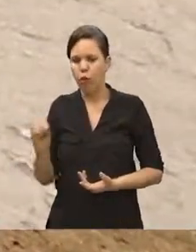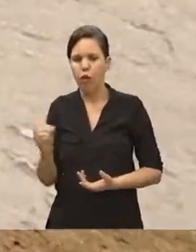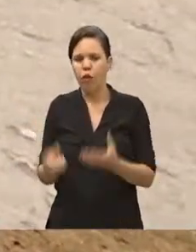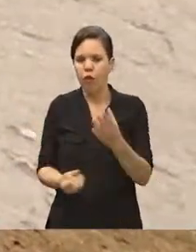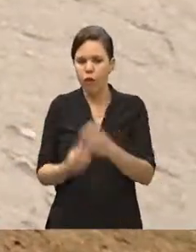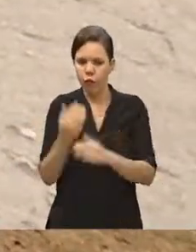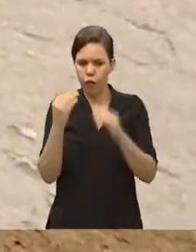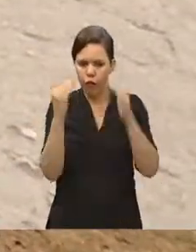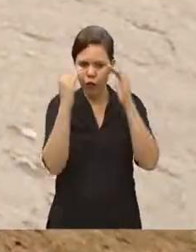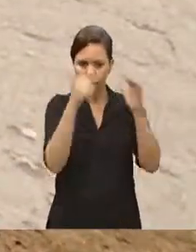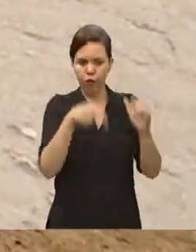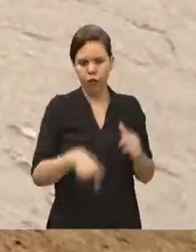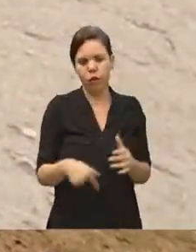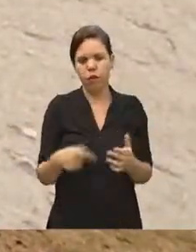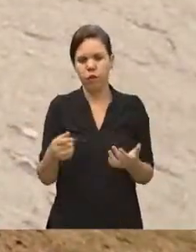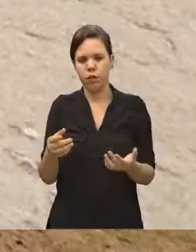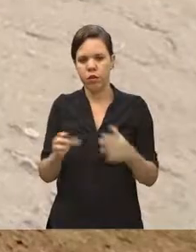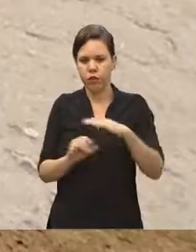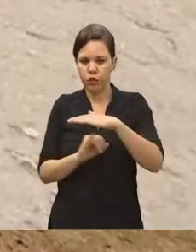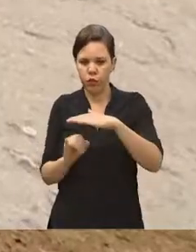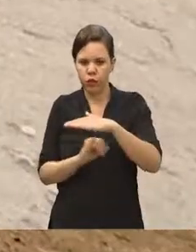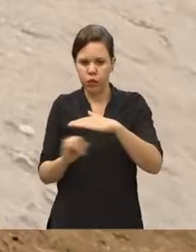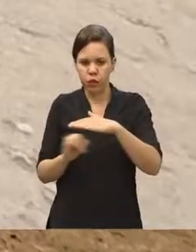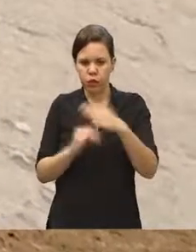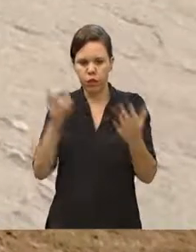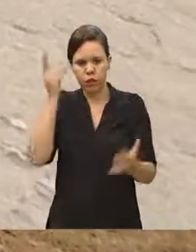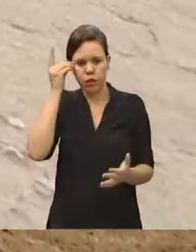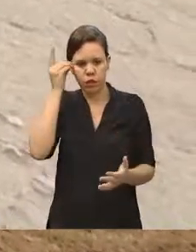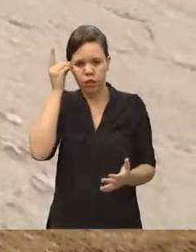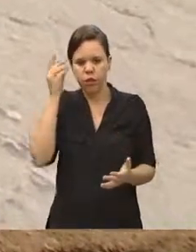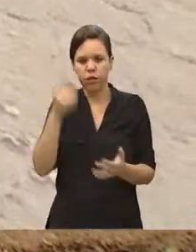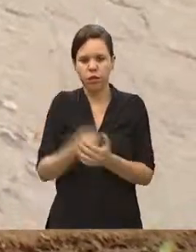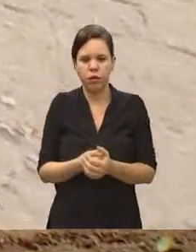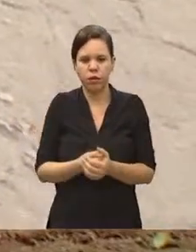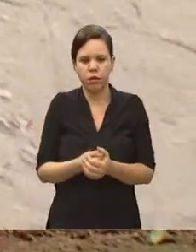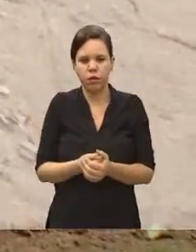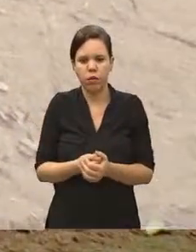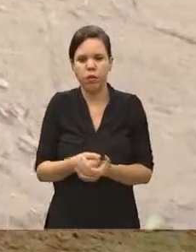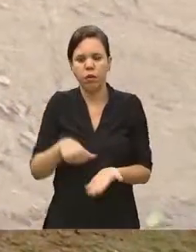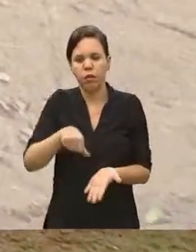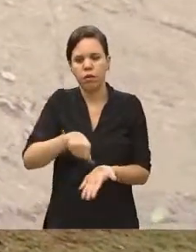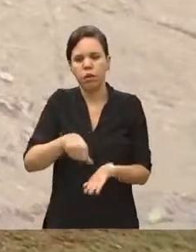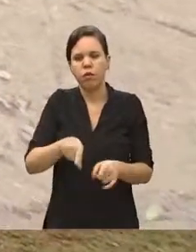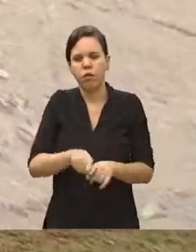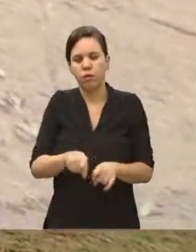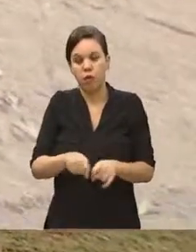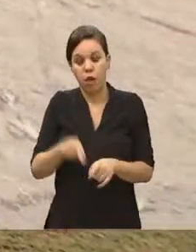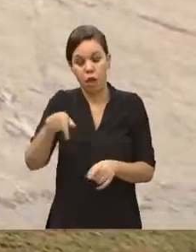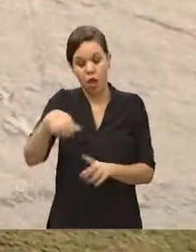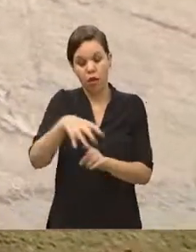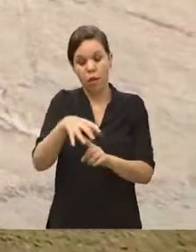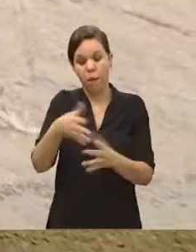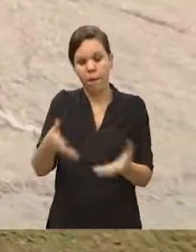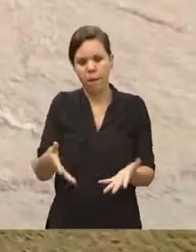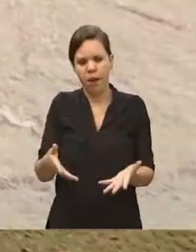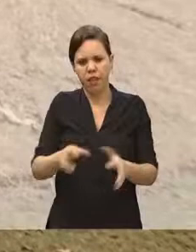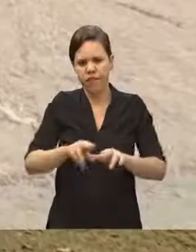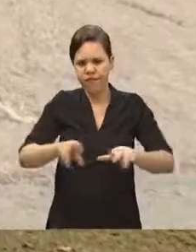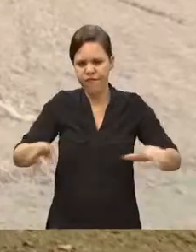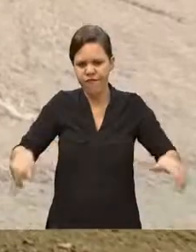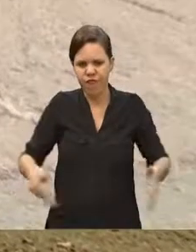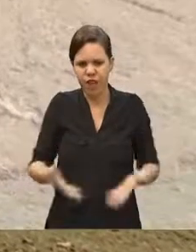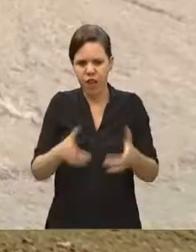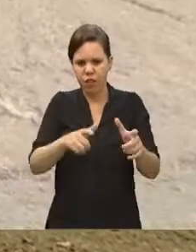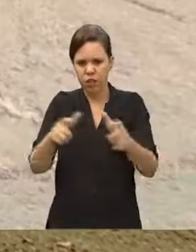conscientização. Agora, a ideia da praça em si é poder trazer vários espaços em